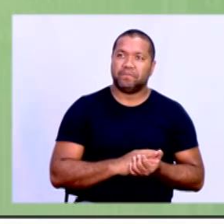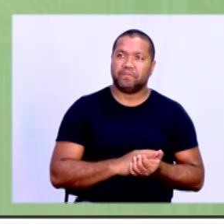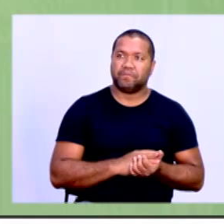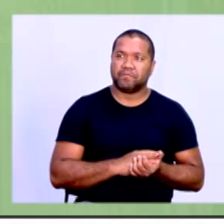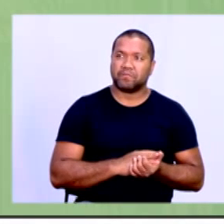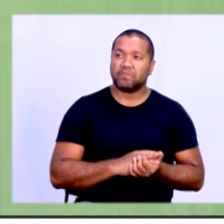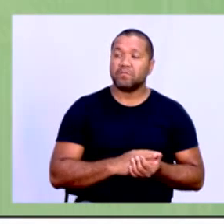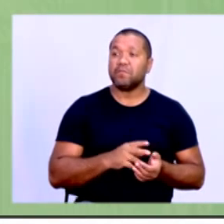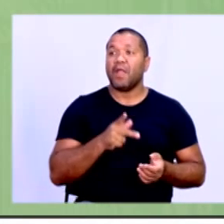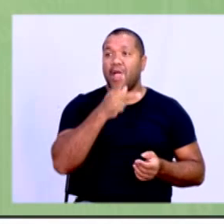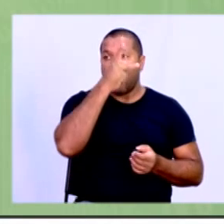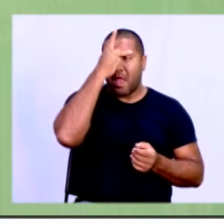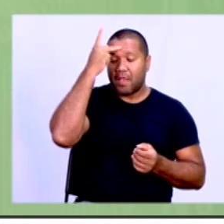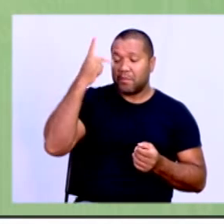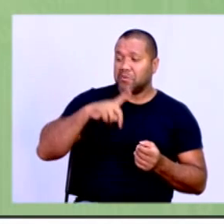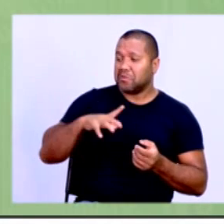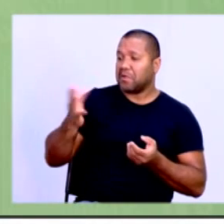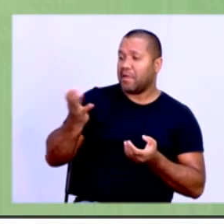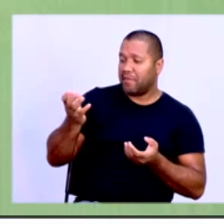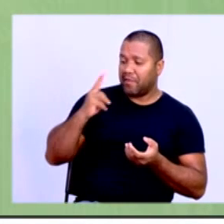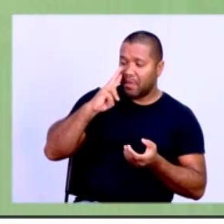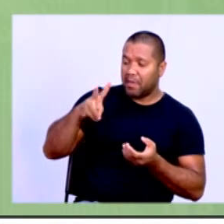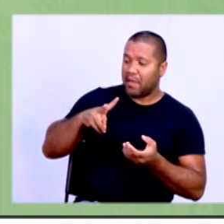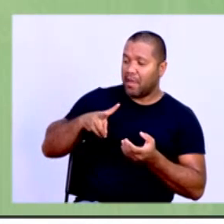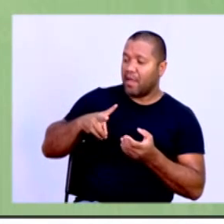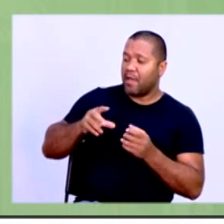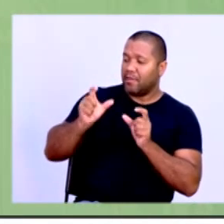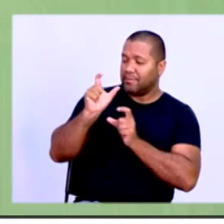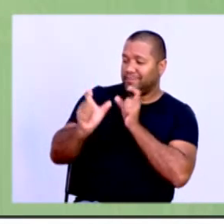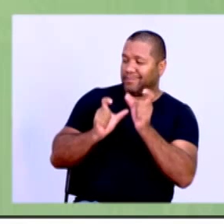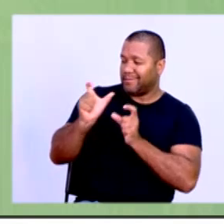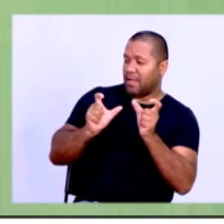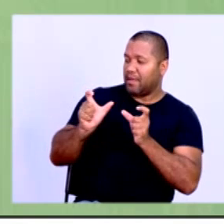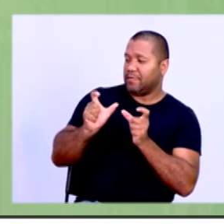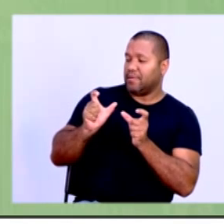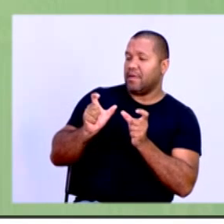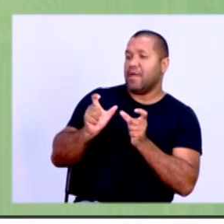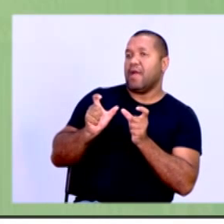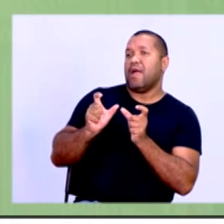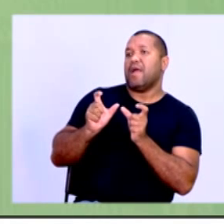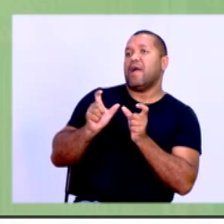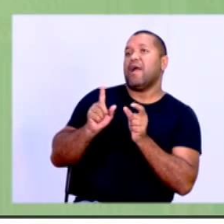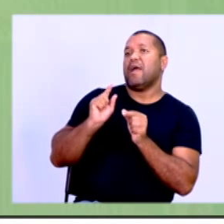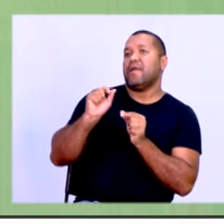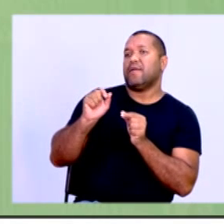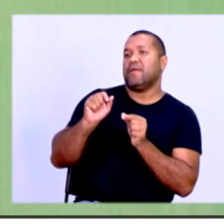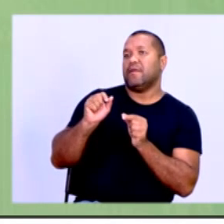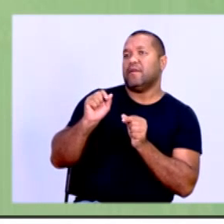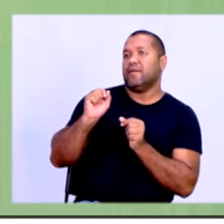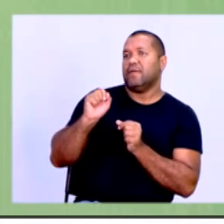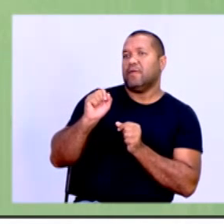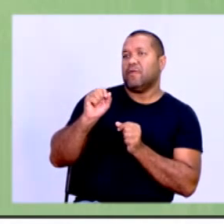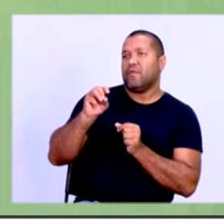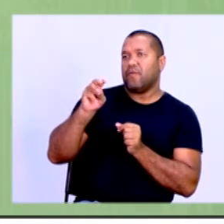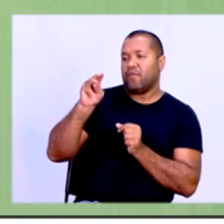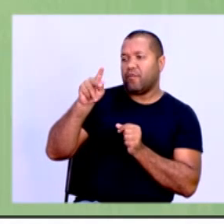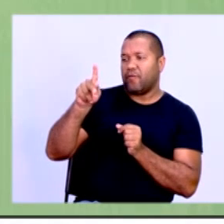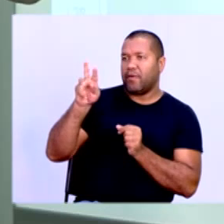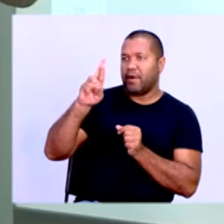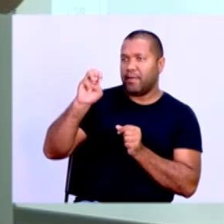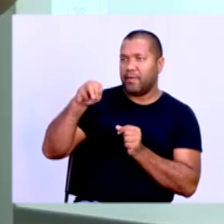essa pessoa só quer acessar a parte de dados, então é só um modelo. Então, o framework, o que é? Ele é